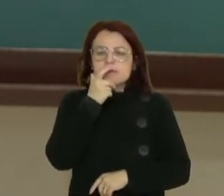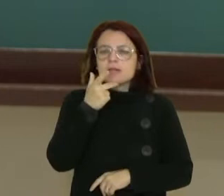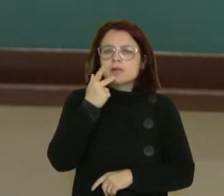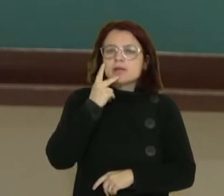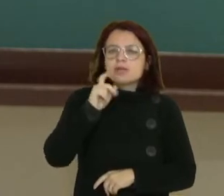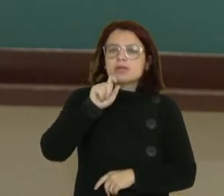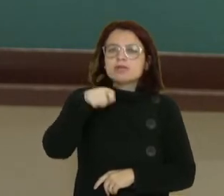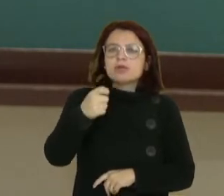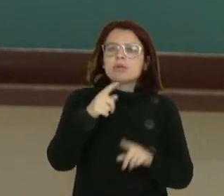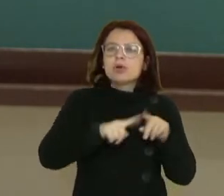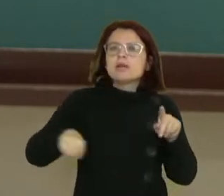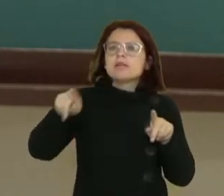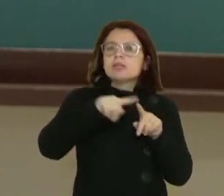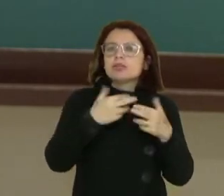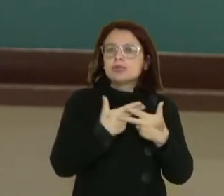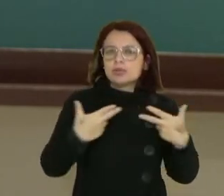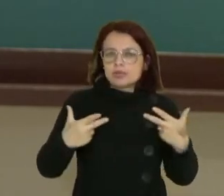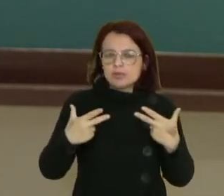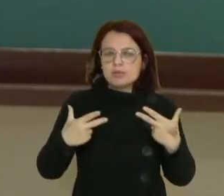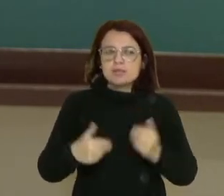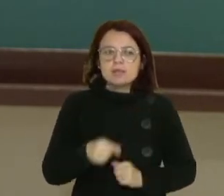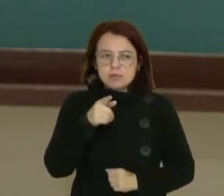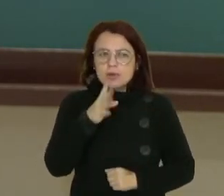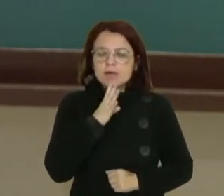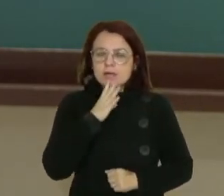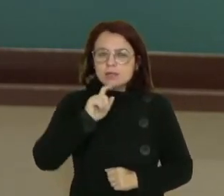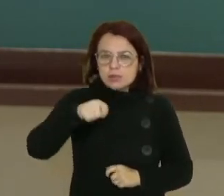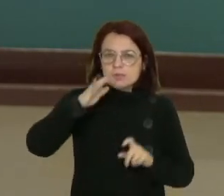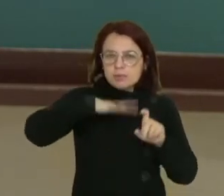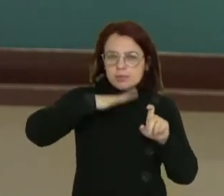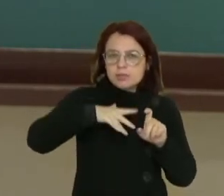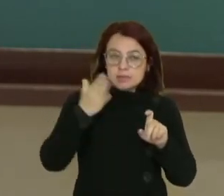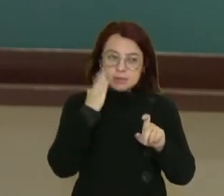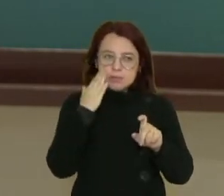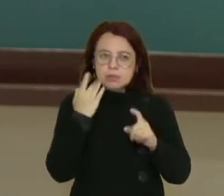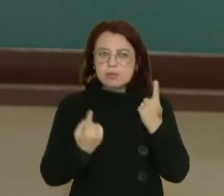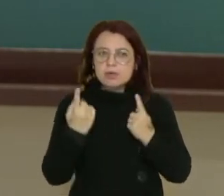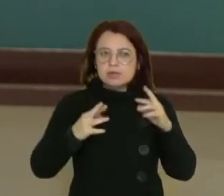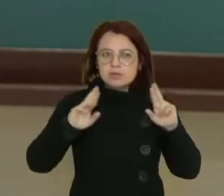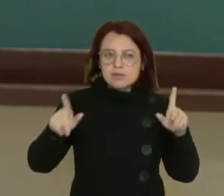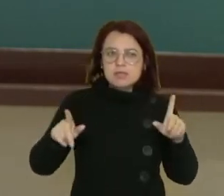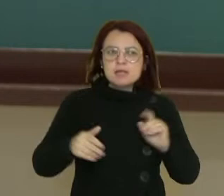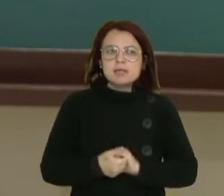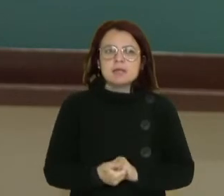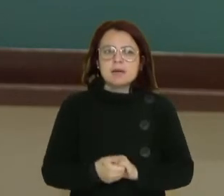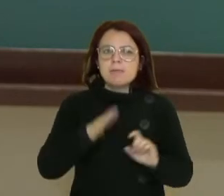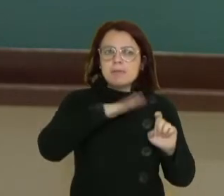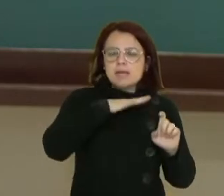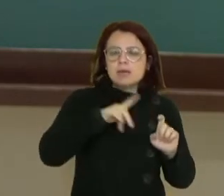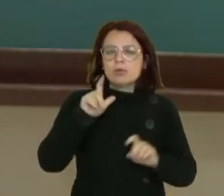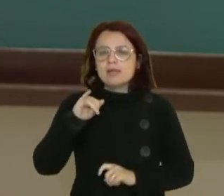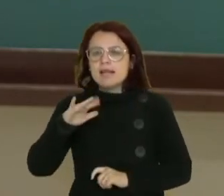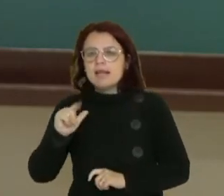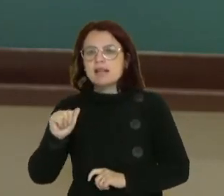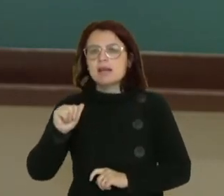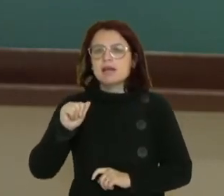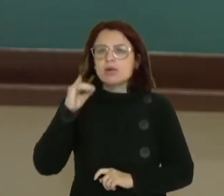mitos? Já ouviu algum mito? Conhece algum mito? Sabe a diferença entre mito, conto, lenda e fábula?